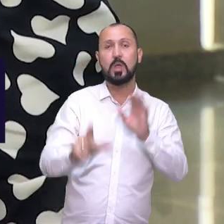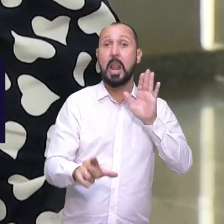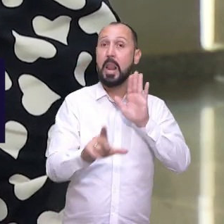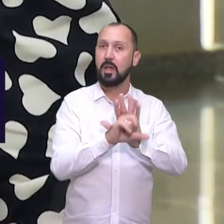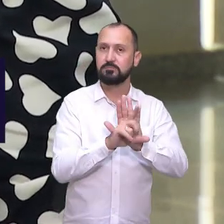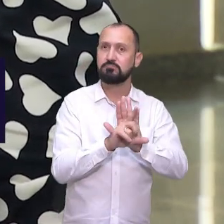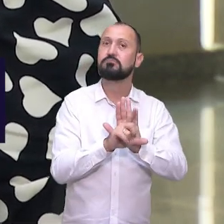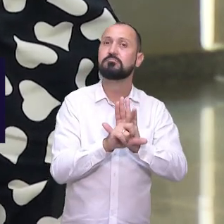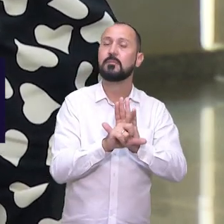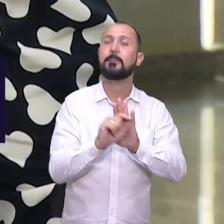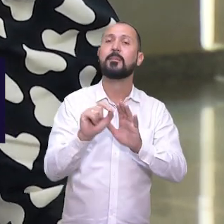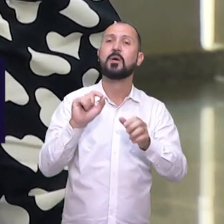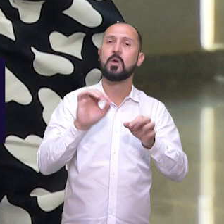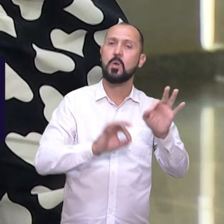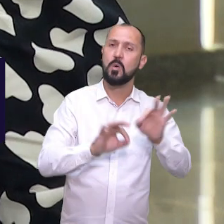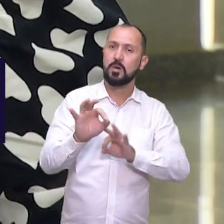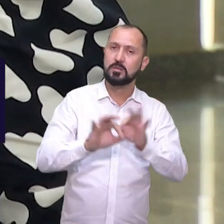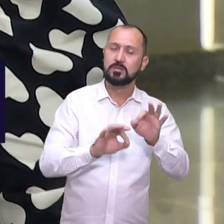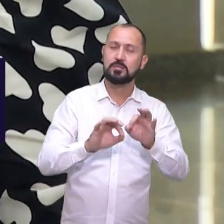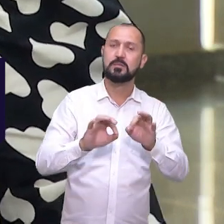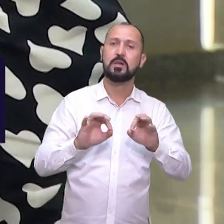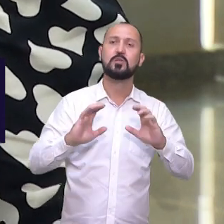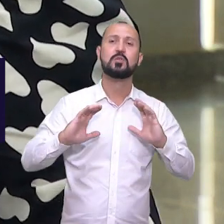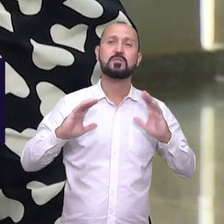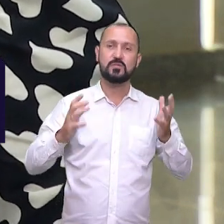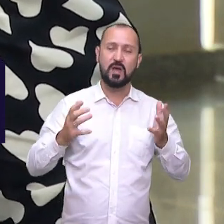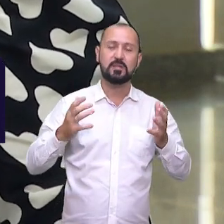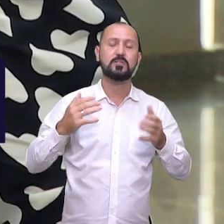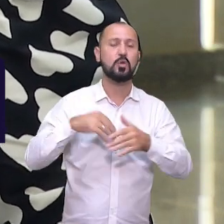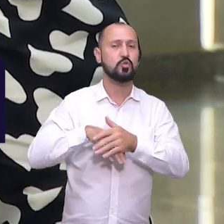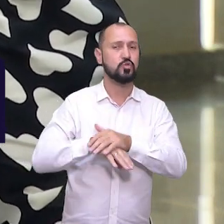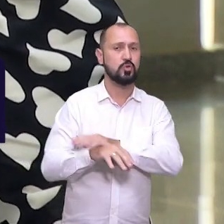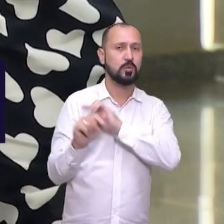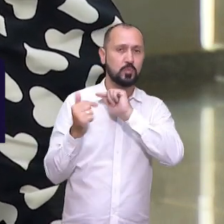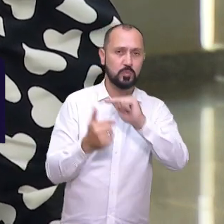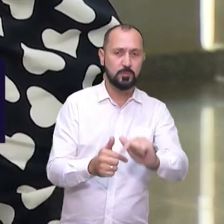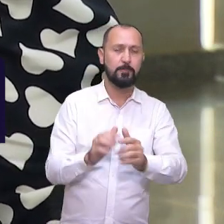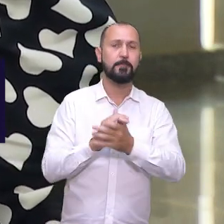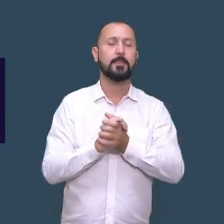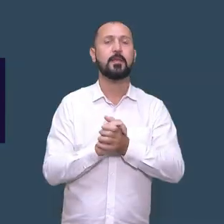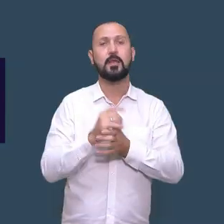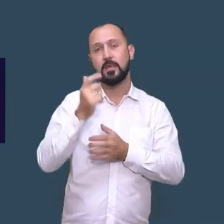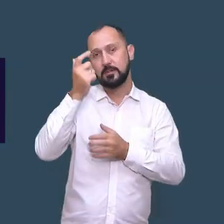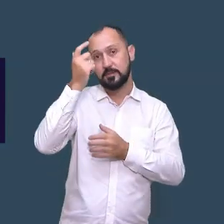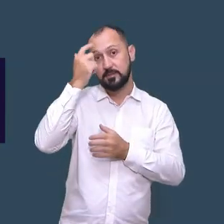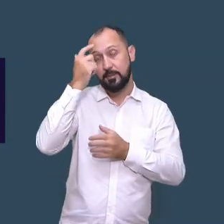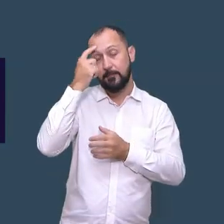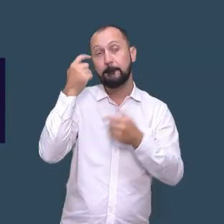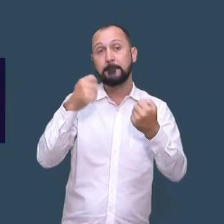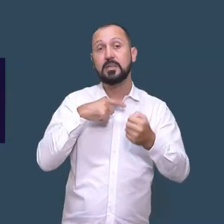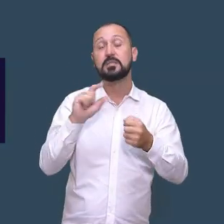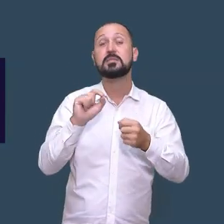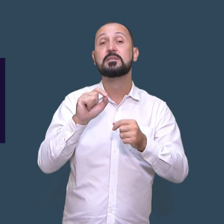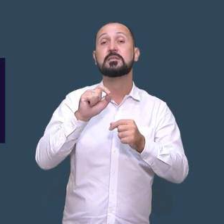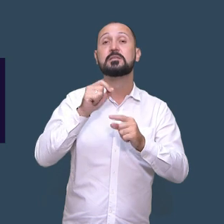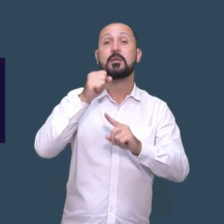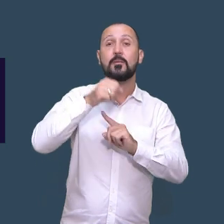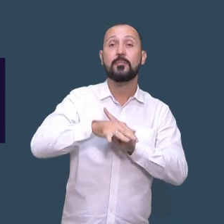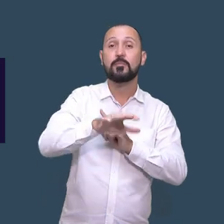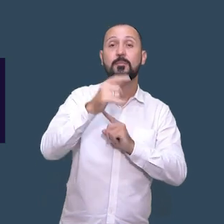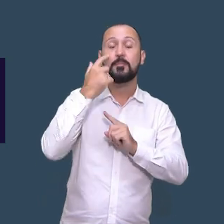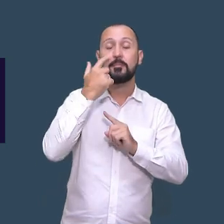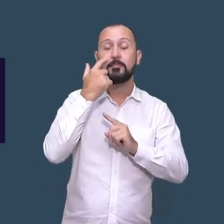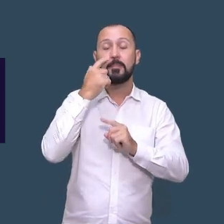seguir o princípio da legalidade para realizar suas festas tradicionais. Essa discussão ela tem que